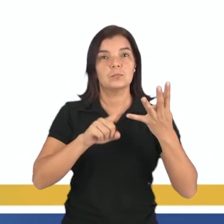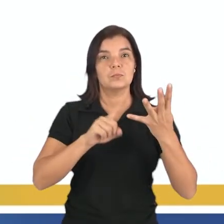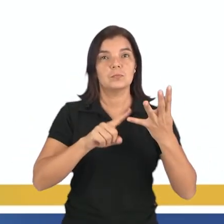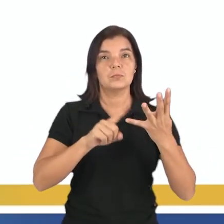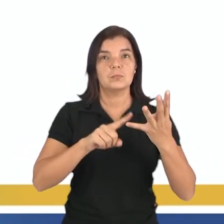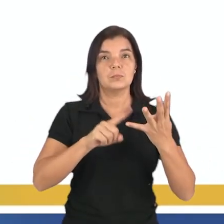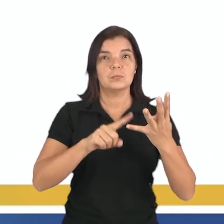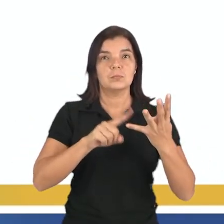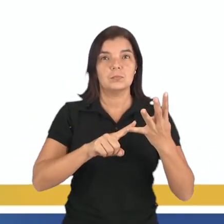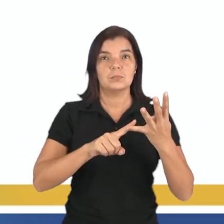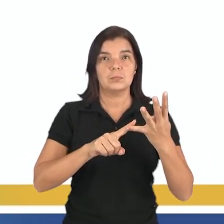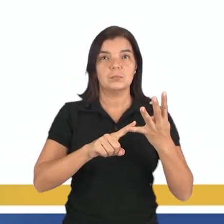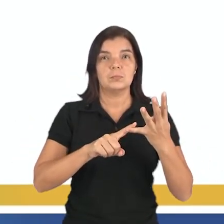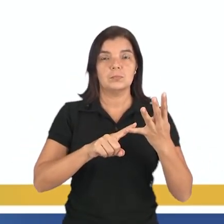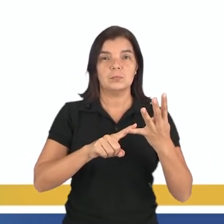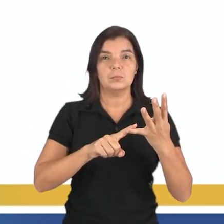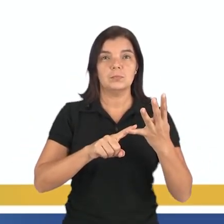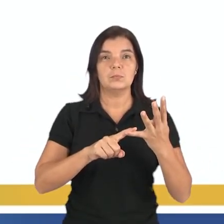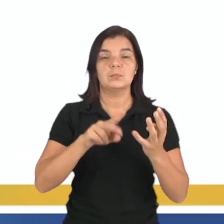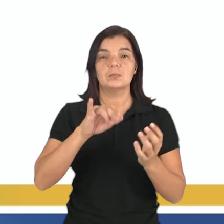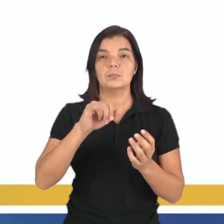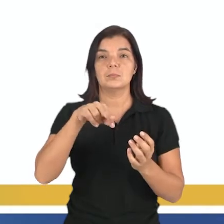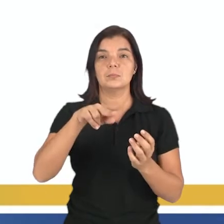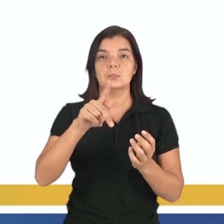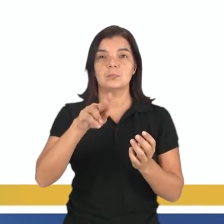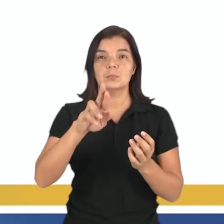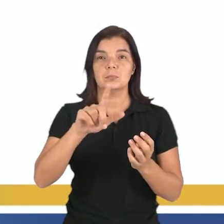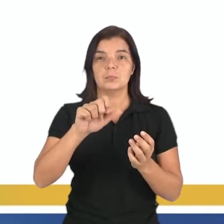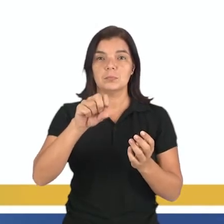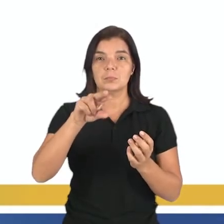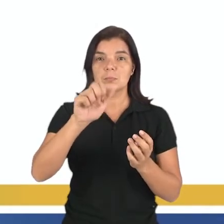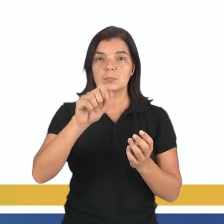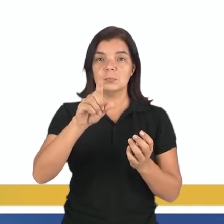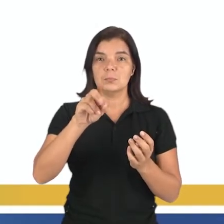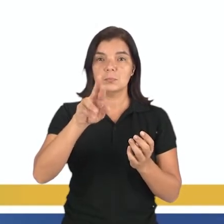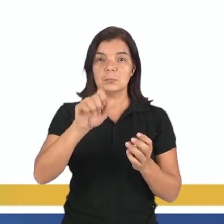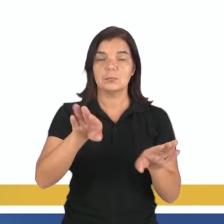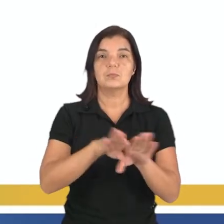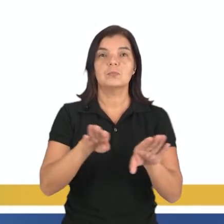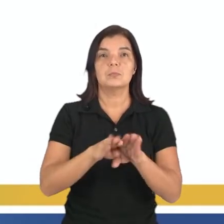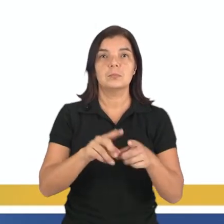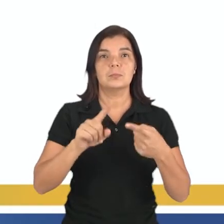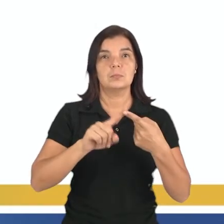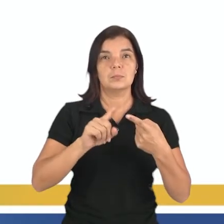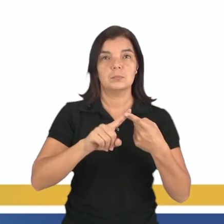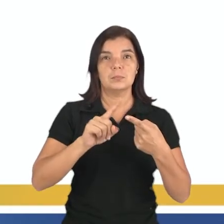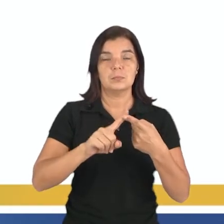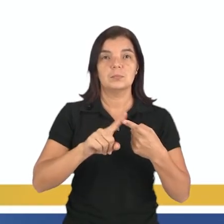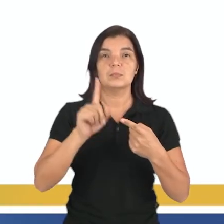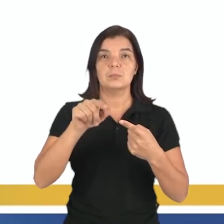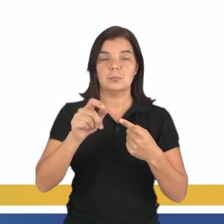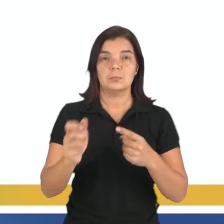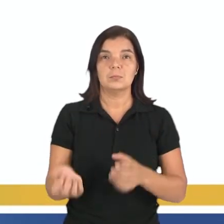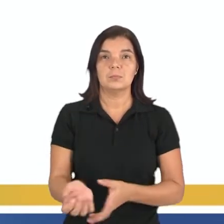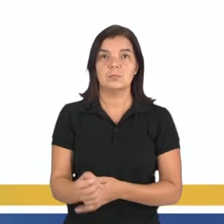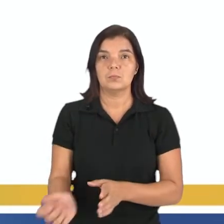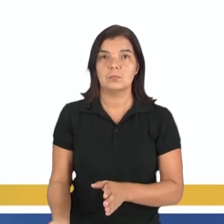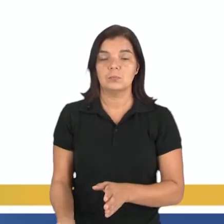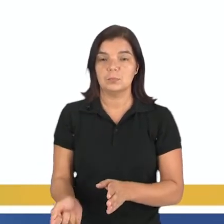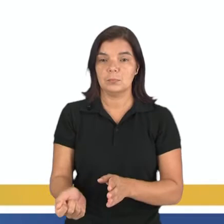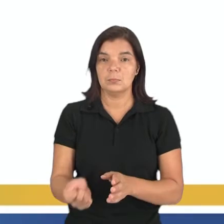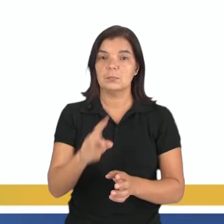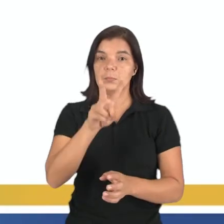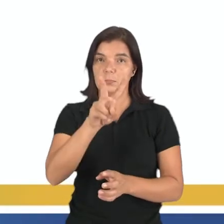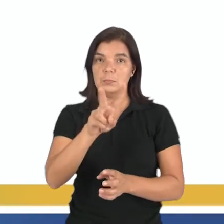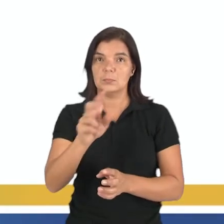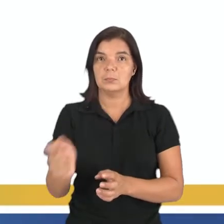sobre a empunhadura do badminton. Existem 2, de forehand, que é uma pegada em V,